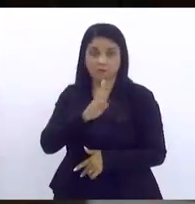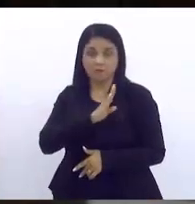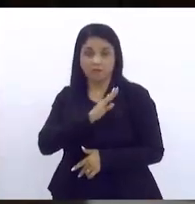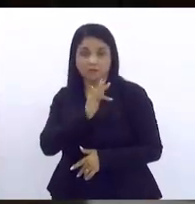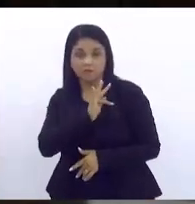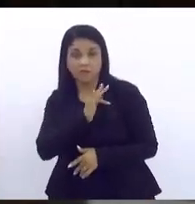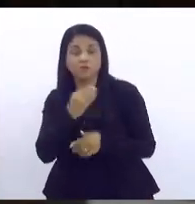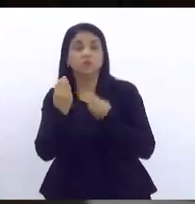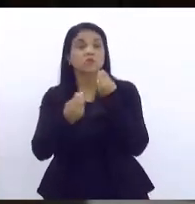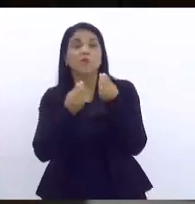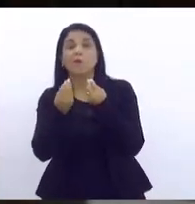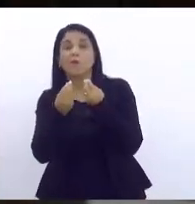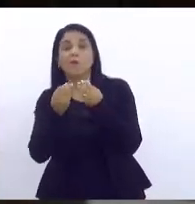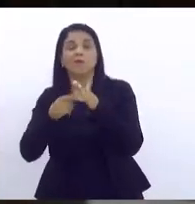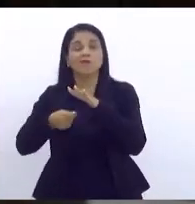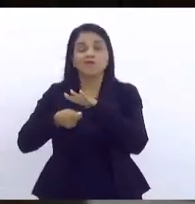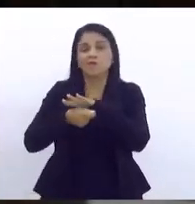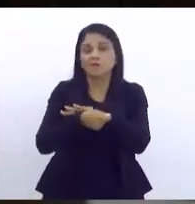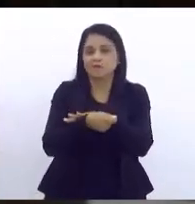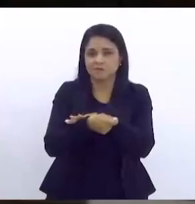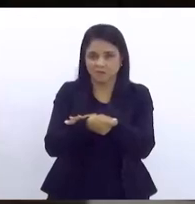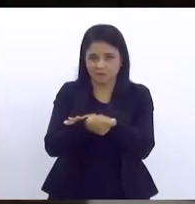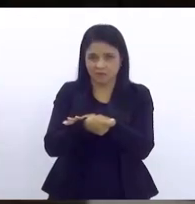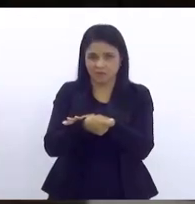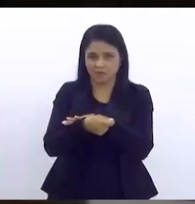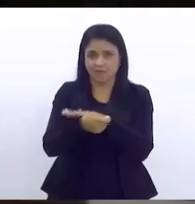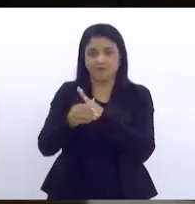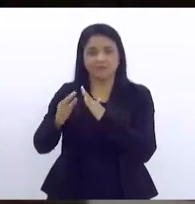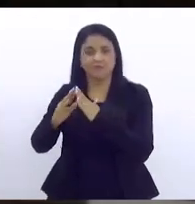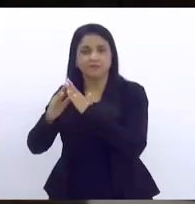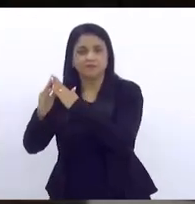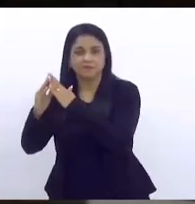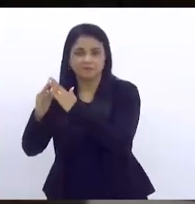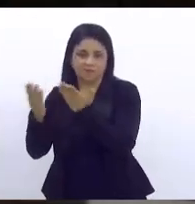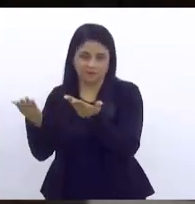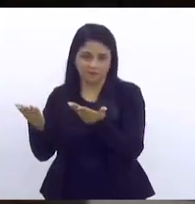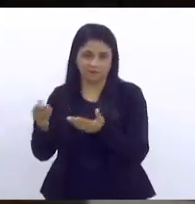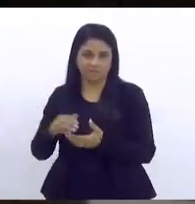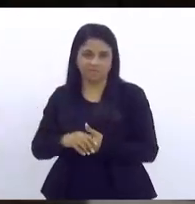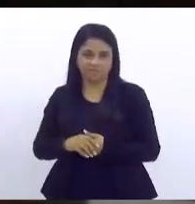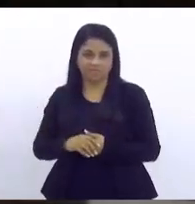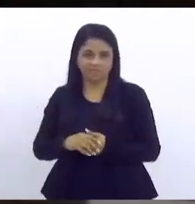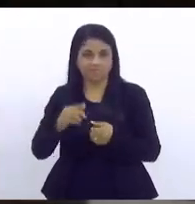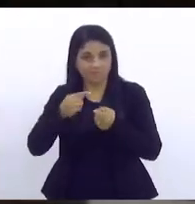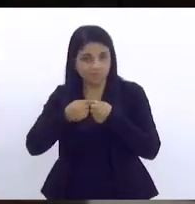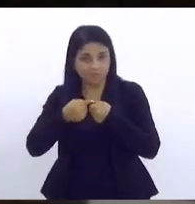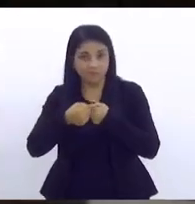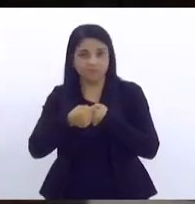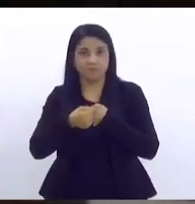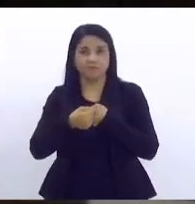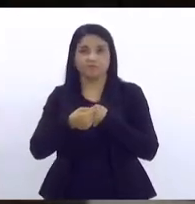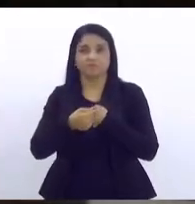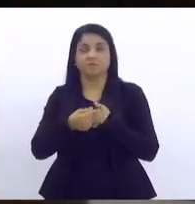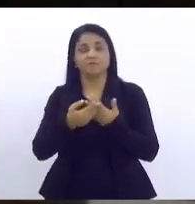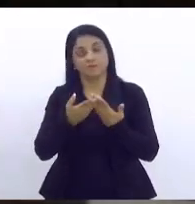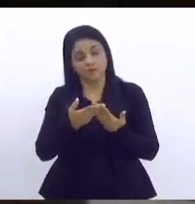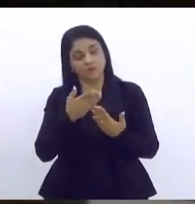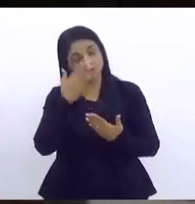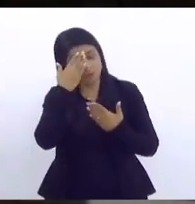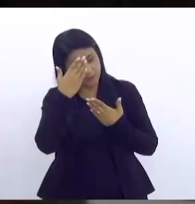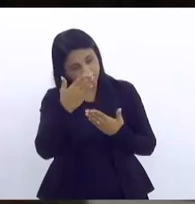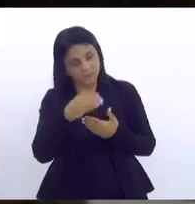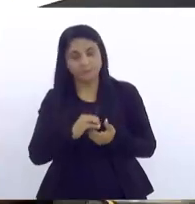é que tá sendo previsto o investimento eh nas favelas desses municípios questão eh pros prestadores